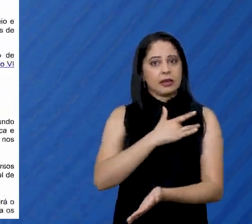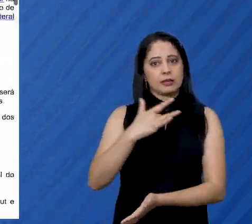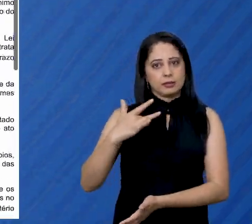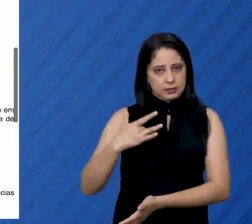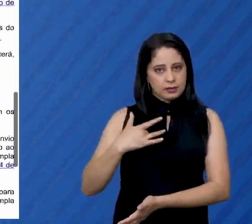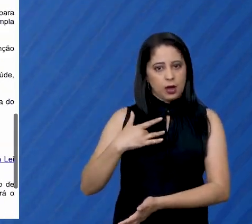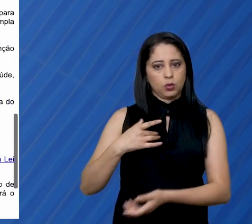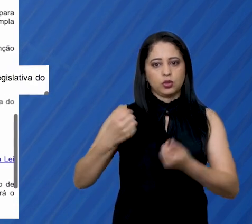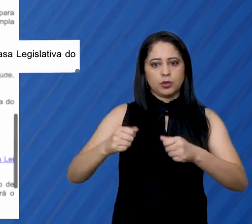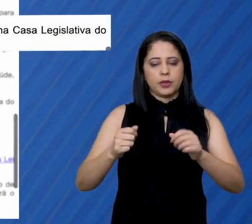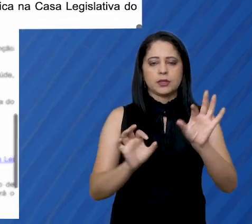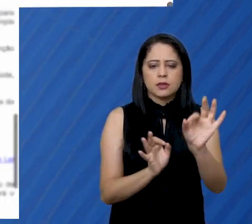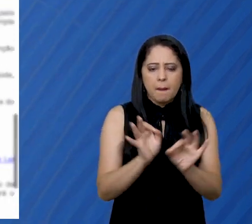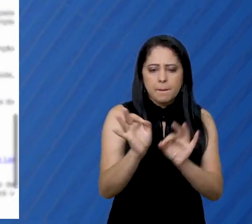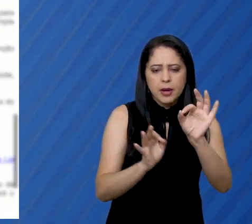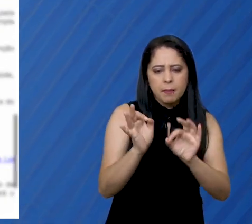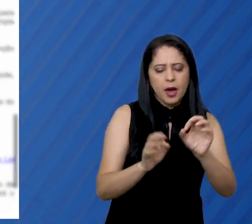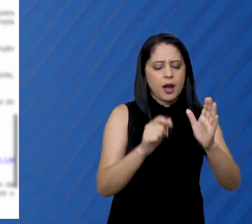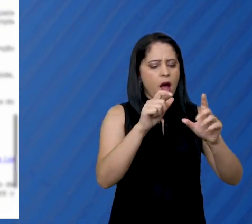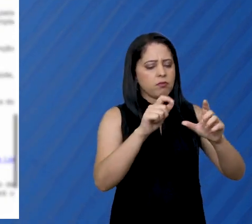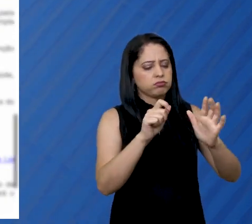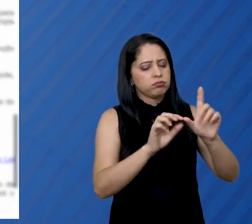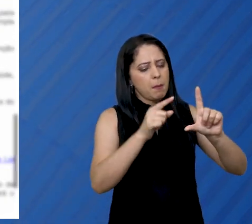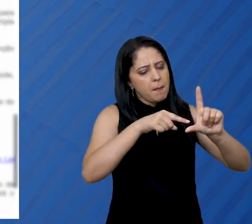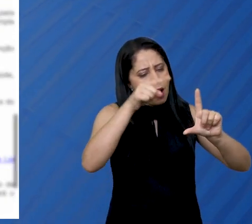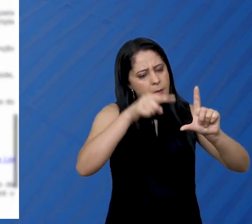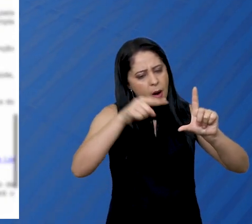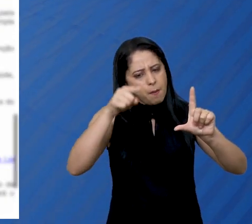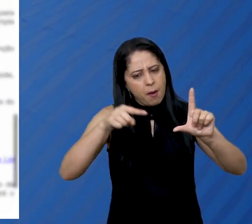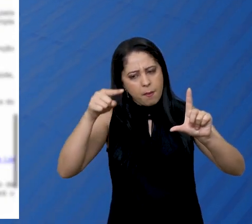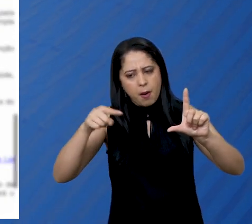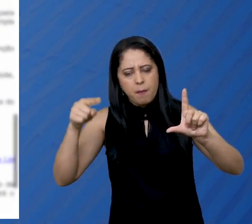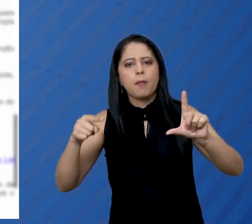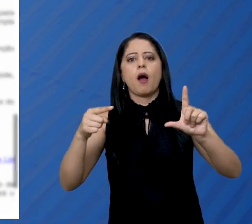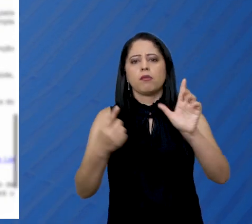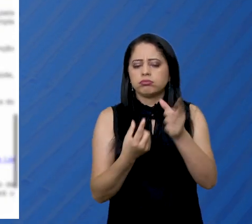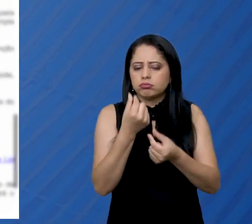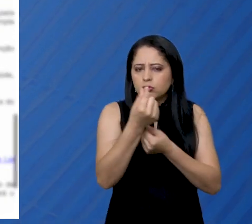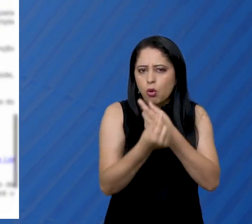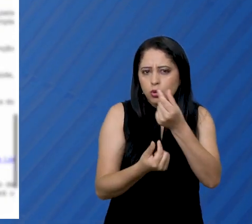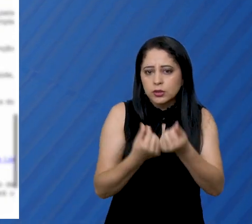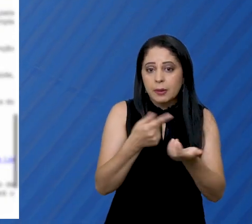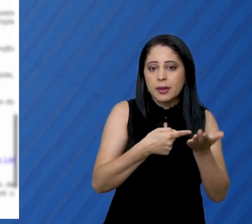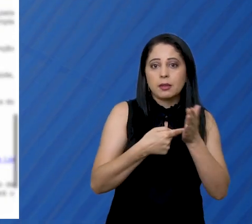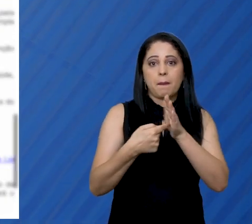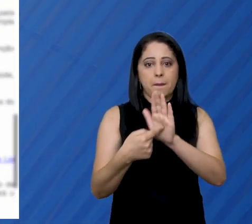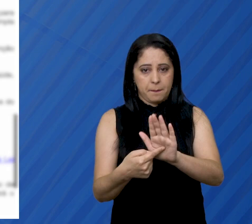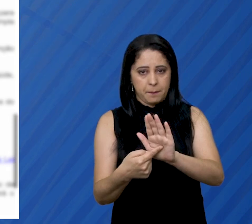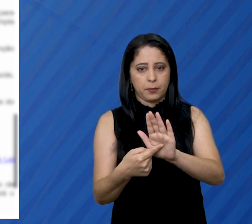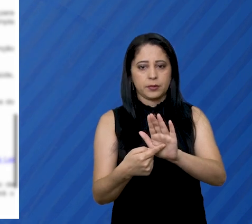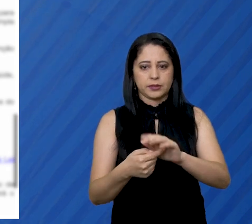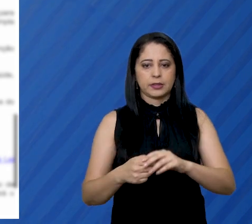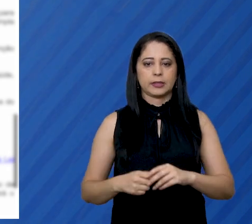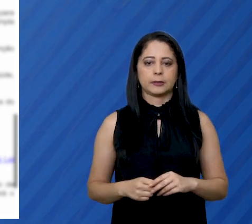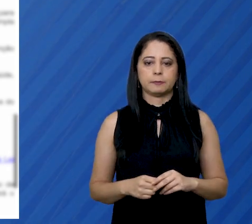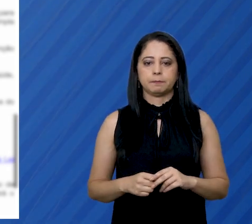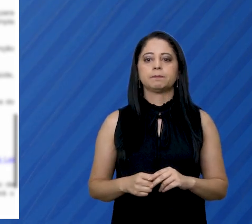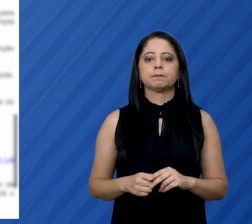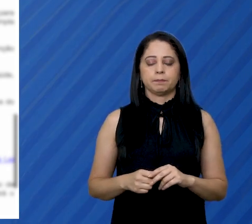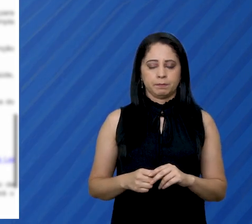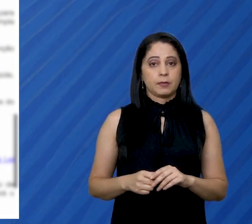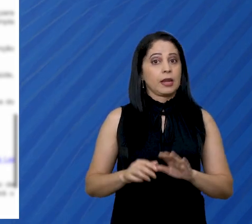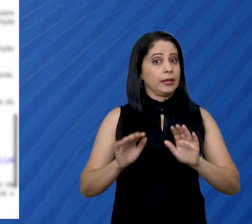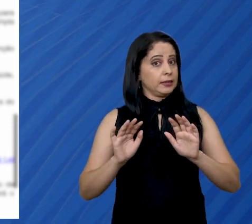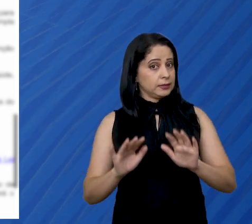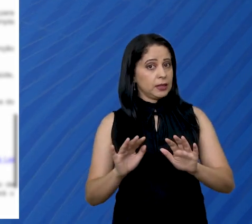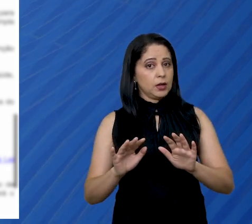é dever da Secretaria de Saúde elaborar e apresentar a execução das contas e ações orçadas pela pasta, segundo